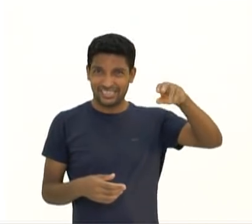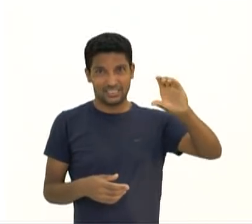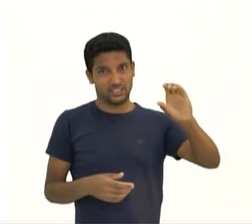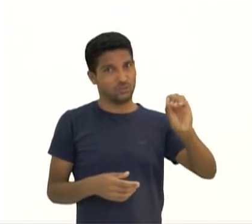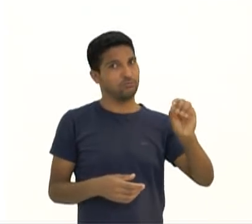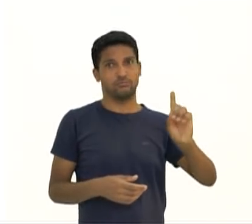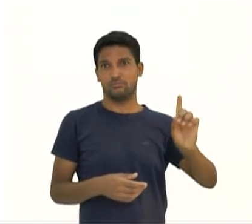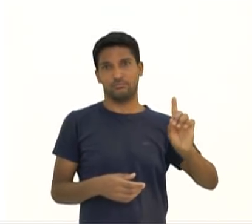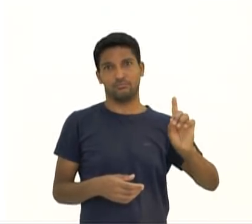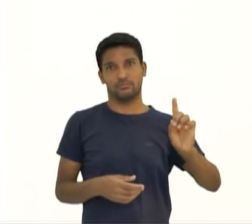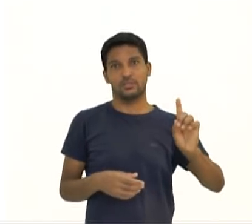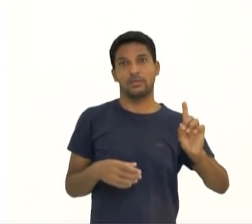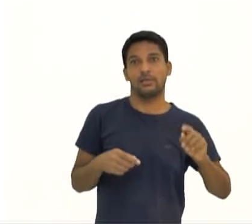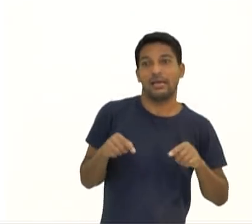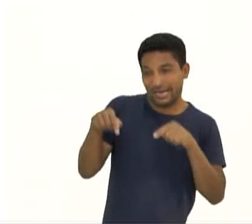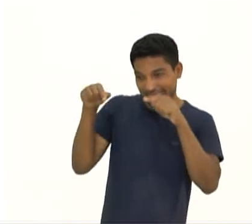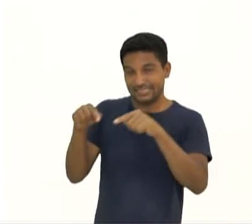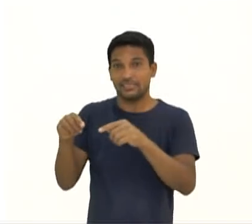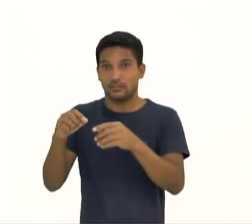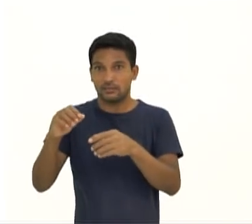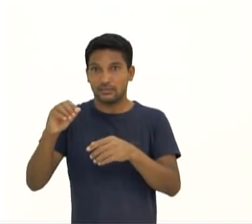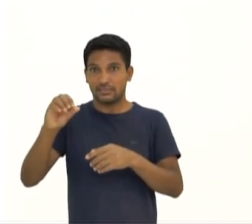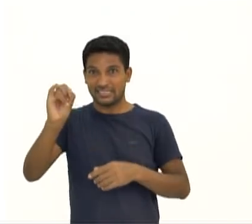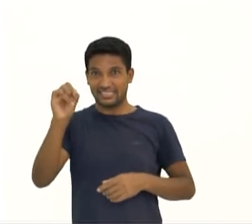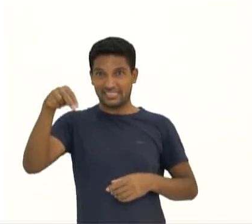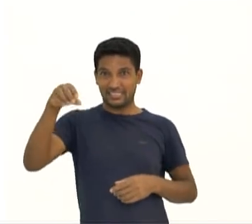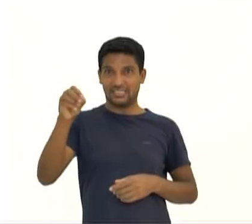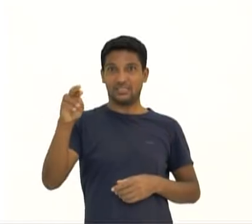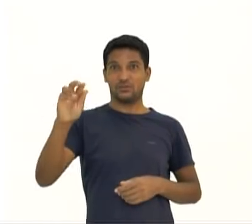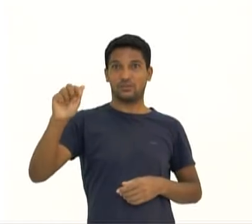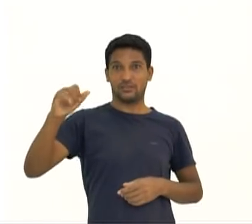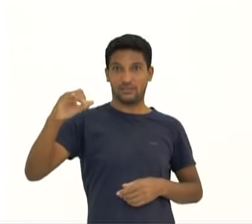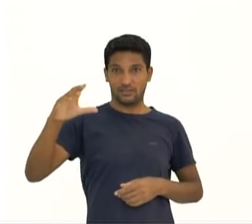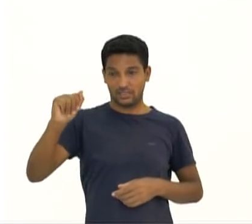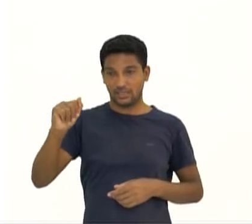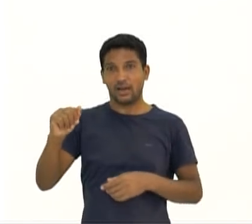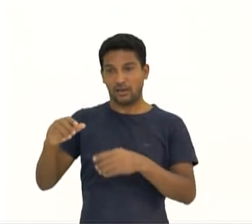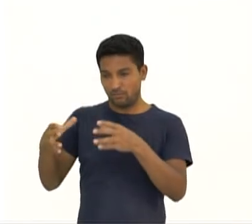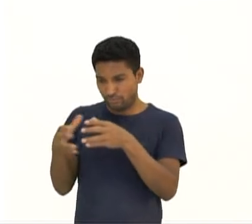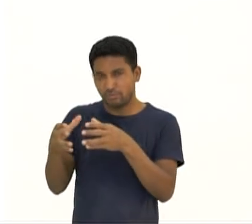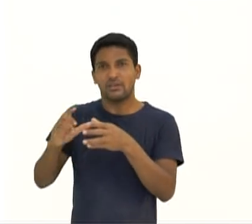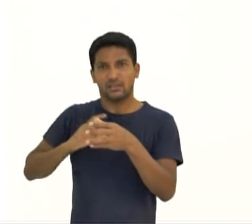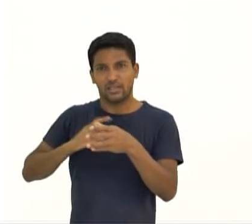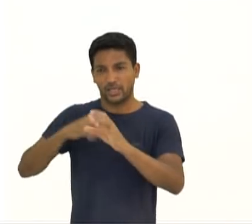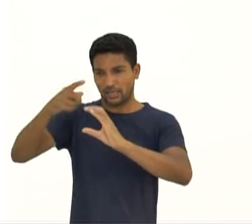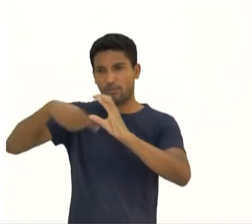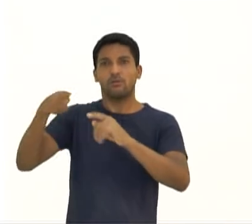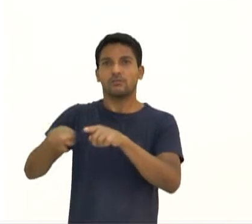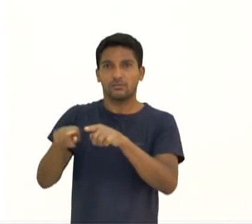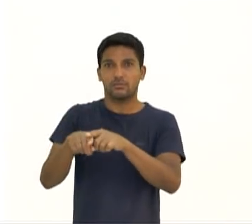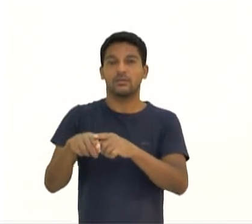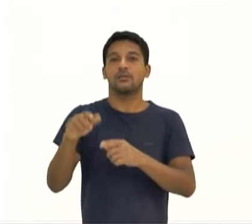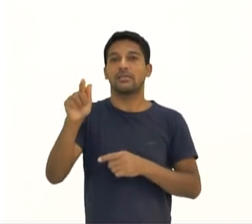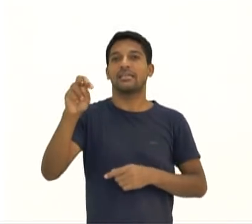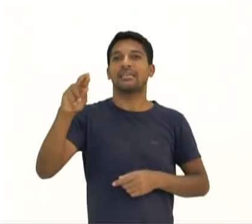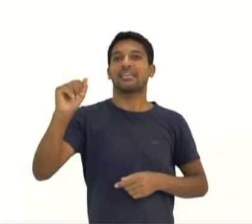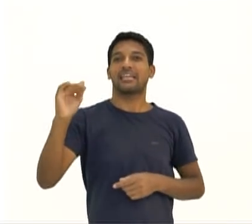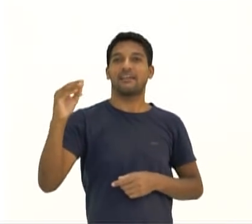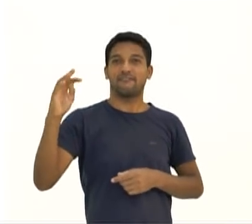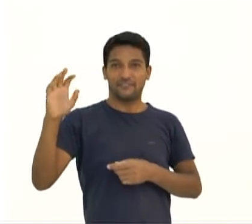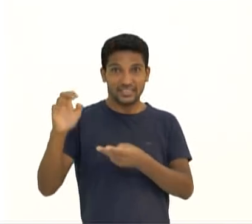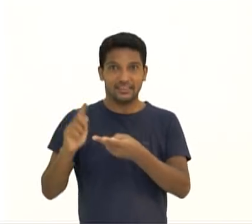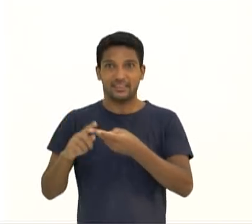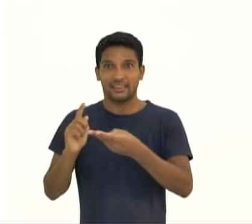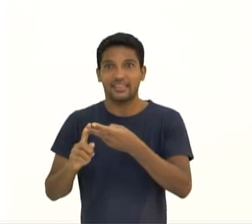por carbono também na parte da inorgânica, como grafite, diamante, CO, CO2, HCN, HCO, por aí vai.